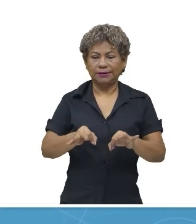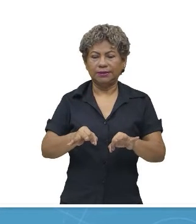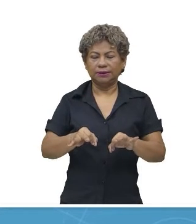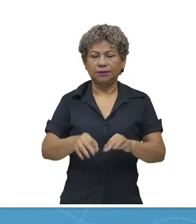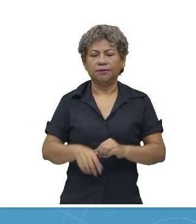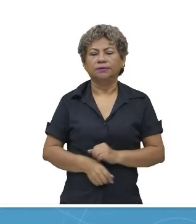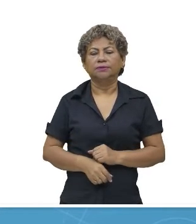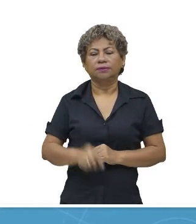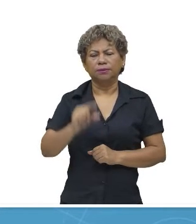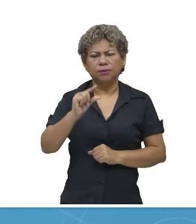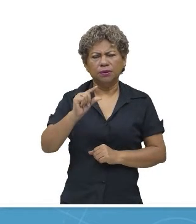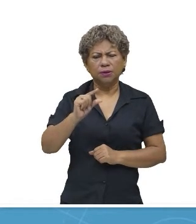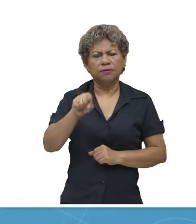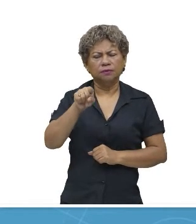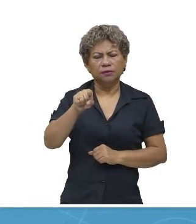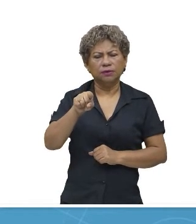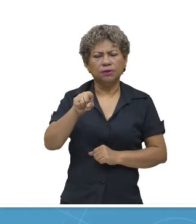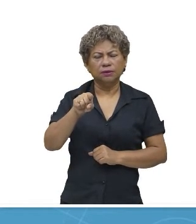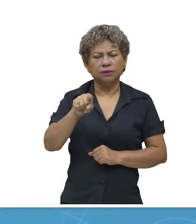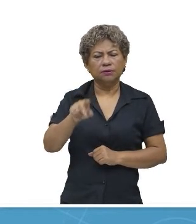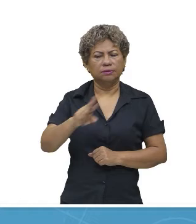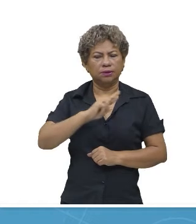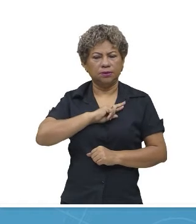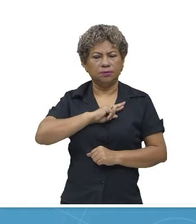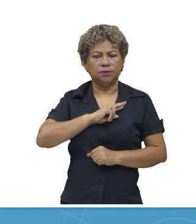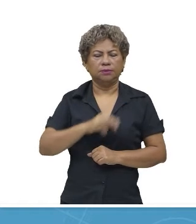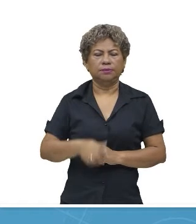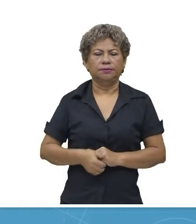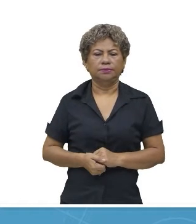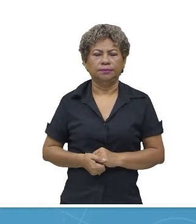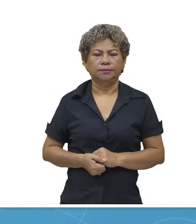Vou deixar um tempo para vocês e daqui a pouco a gente volta.